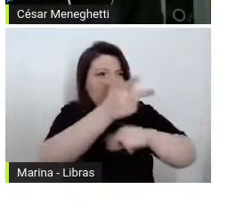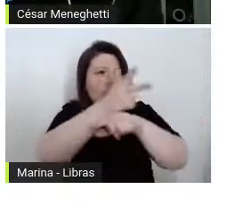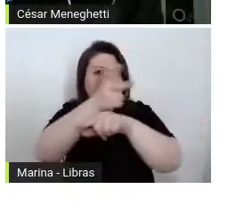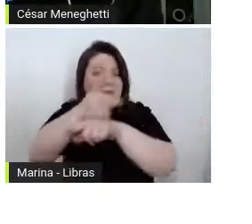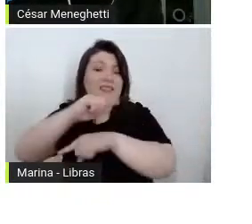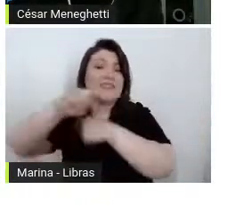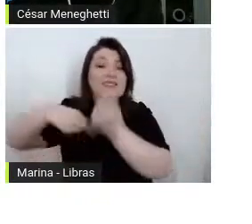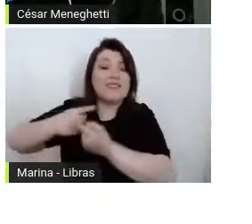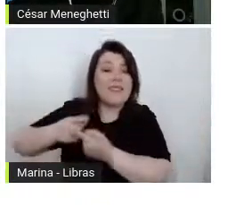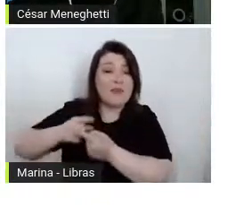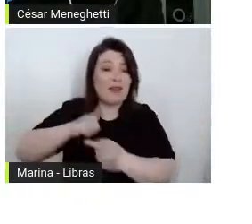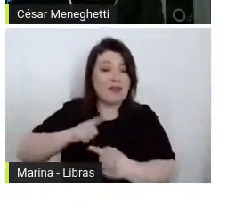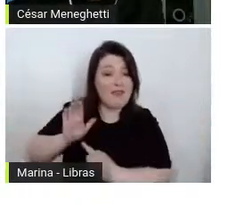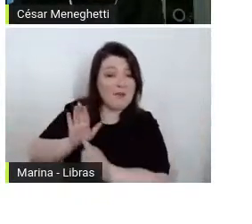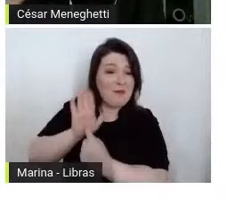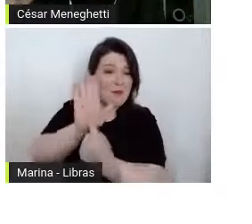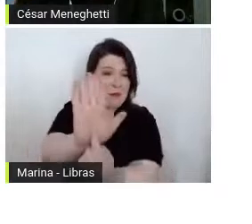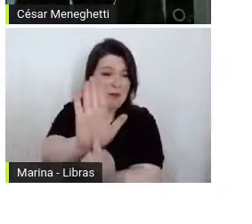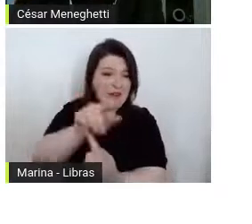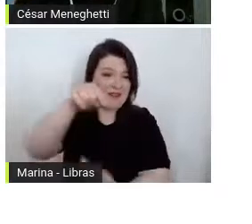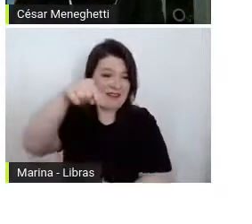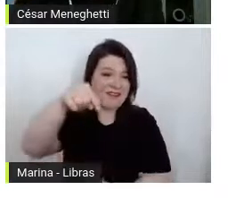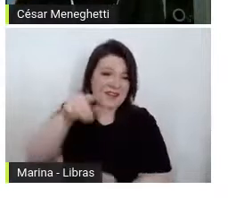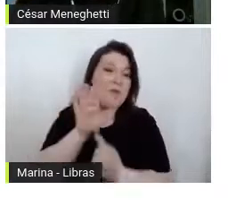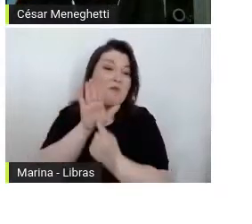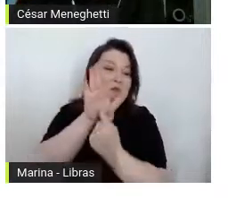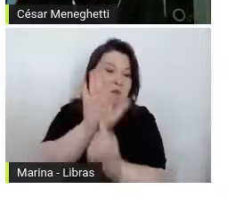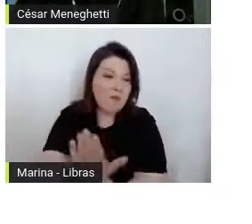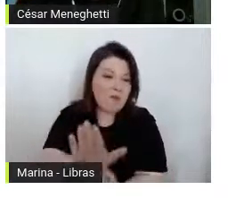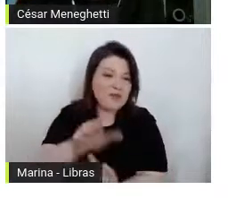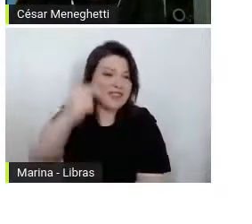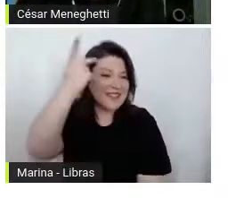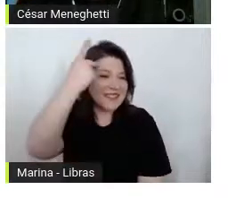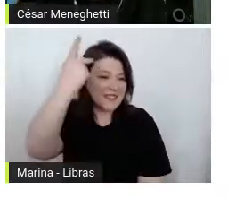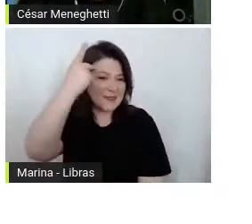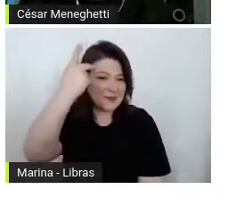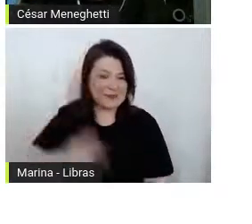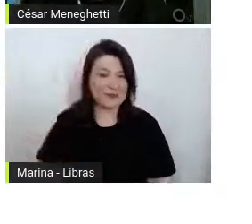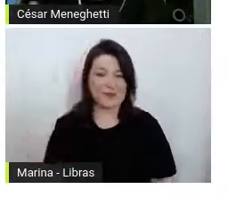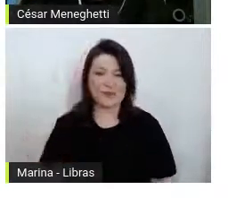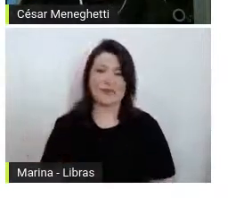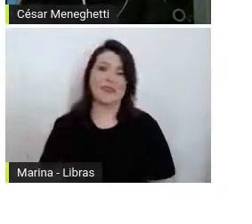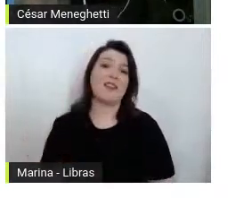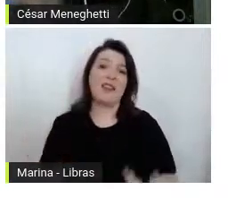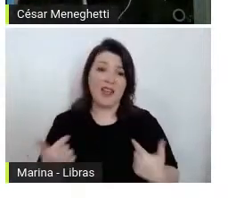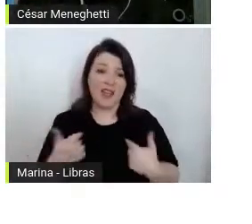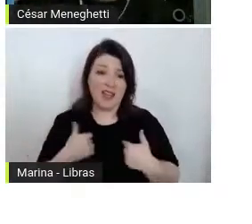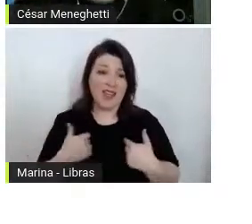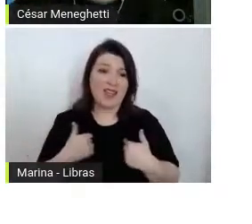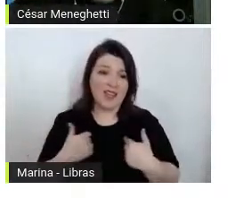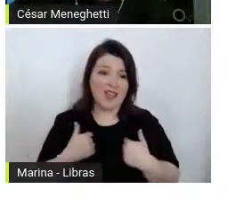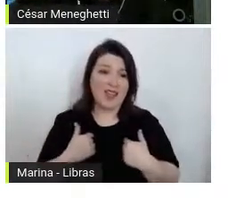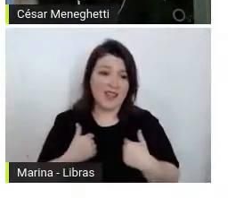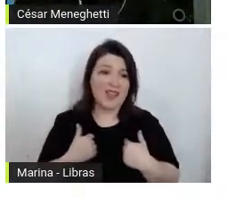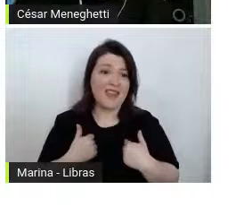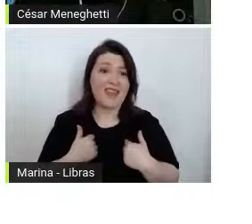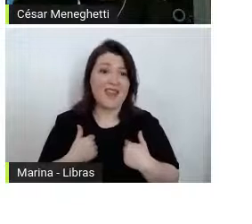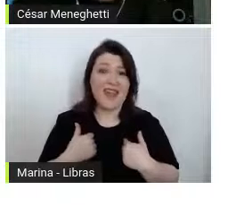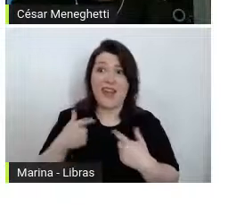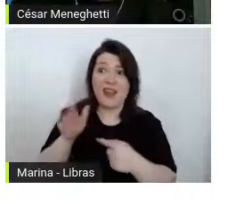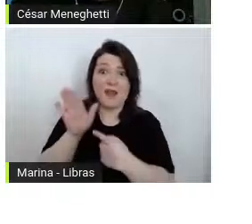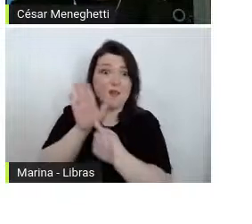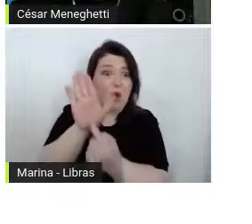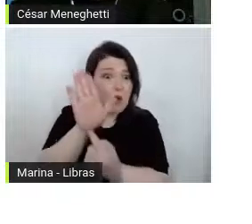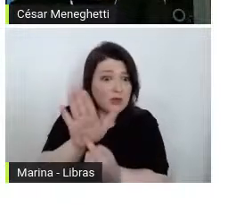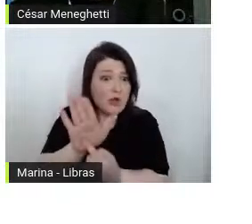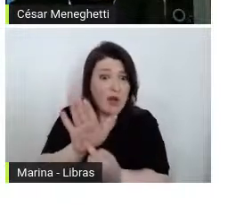Paulo, era o que praticamente o que eu estava criticando na Itália, por exemplo, quando eu estava